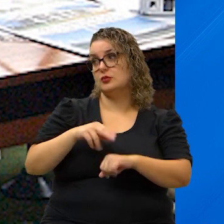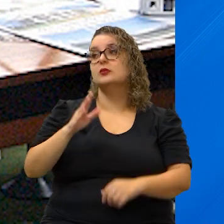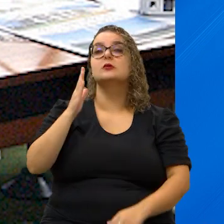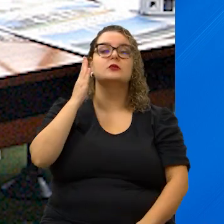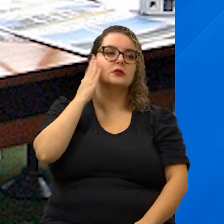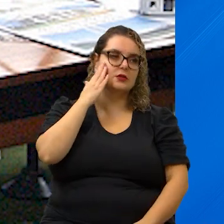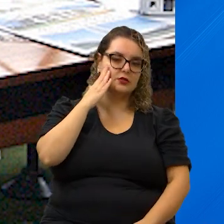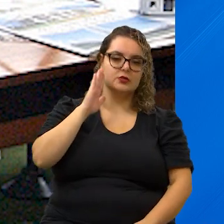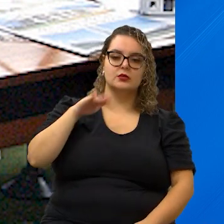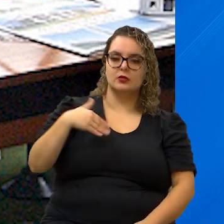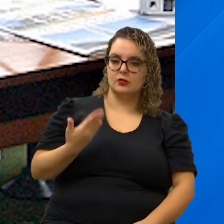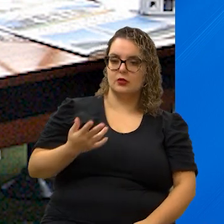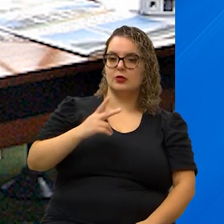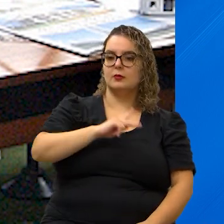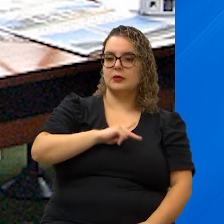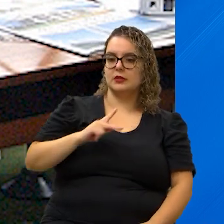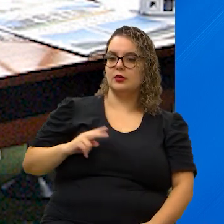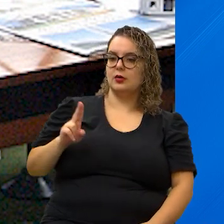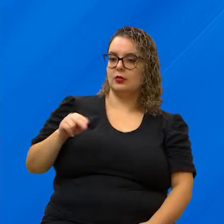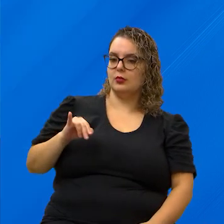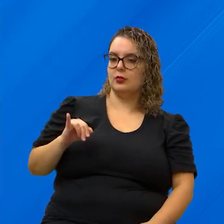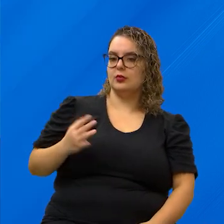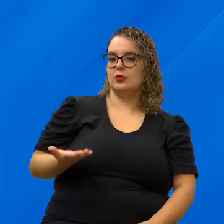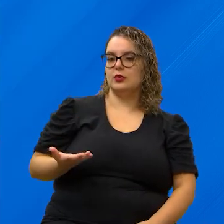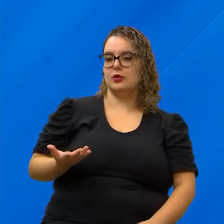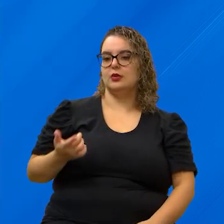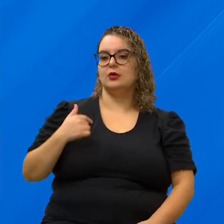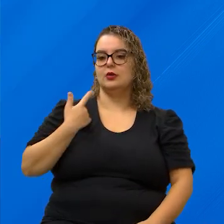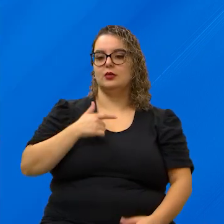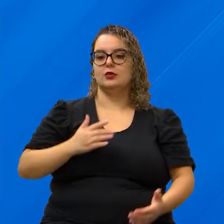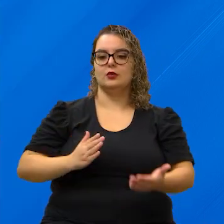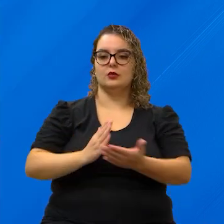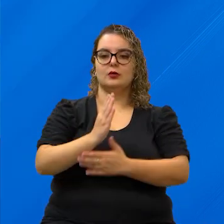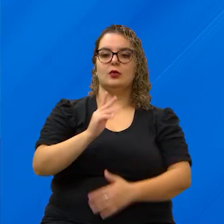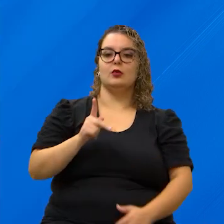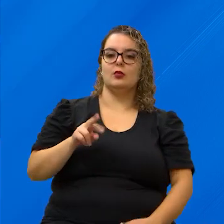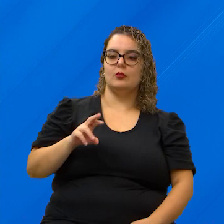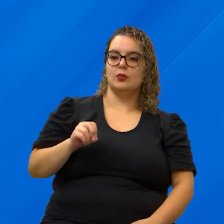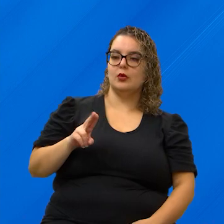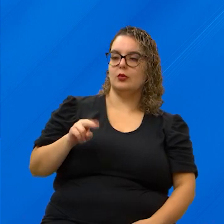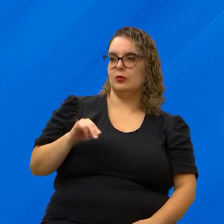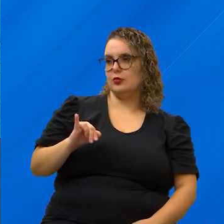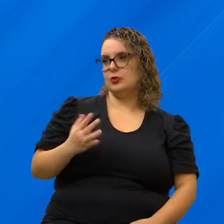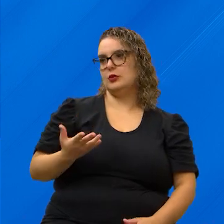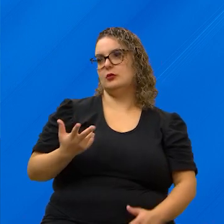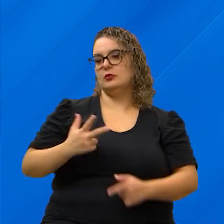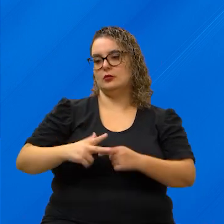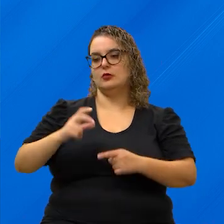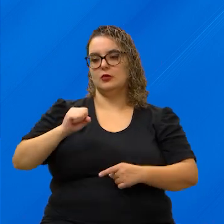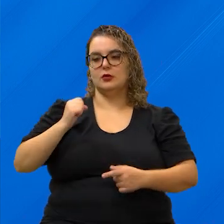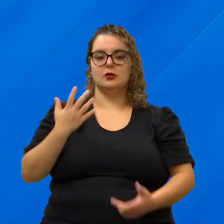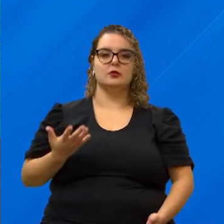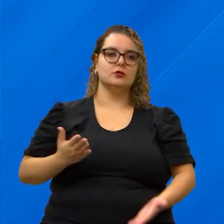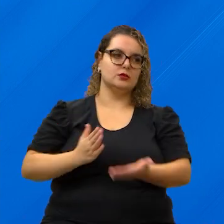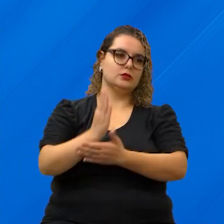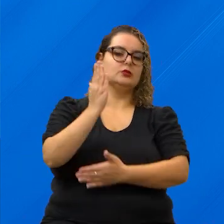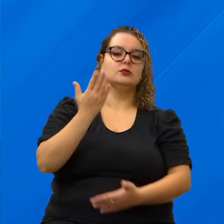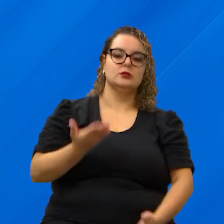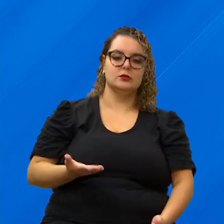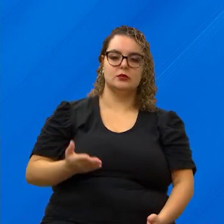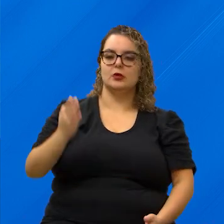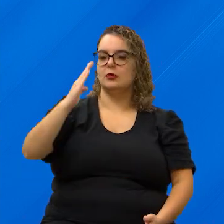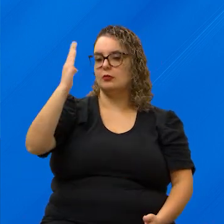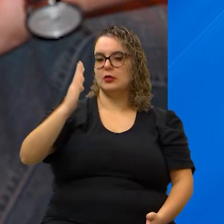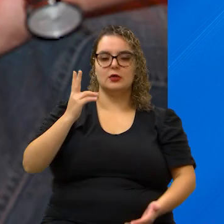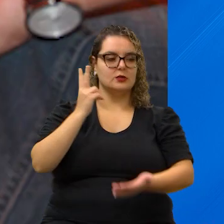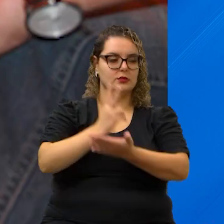pautas nacionais. Então, por exemplo, na época que eu presidi a UNE, nós aprovamos no Congresso Nacional o ProUni. E a gente esteve